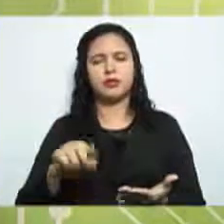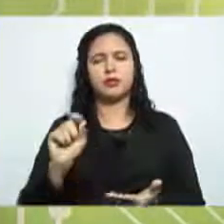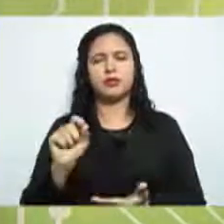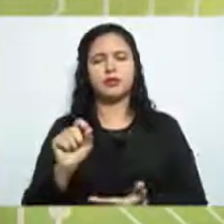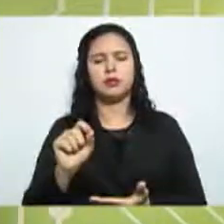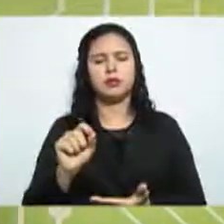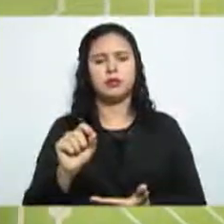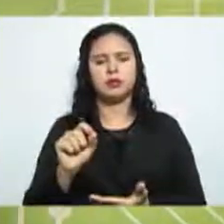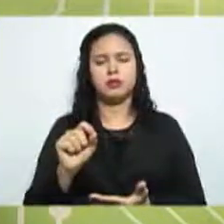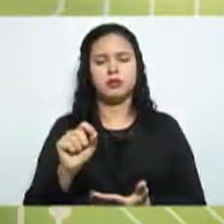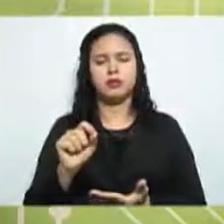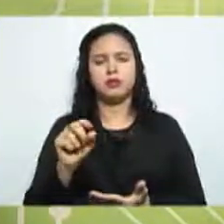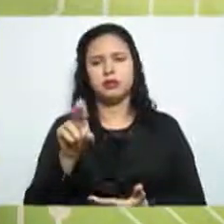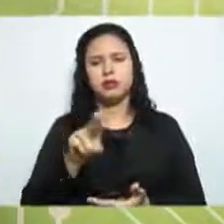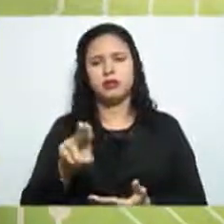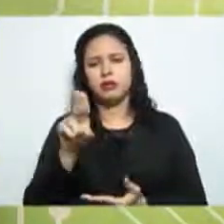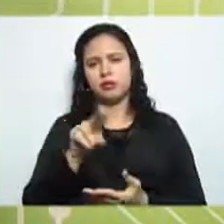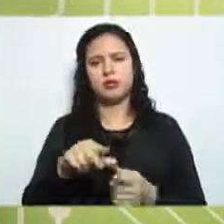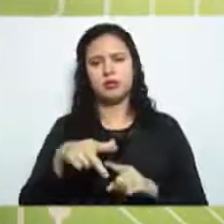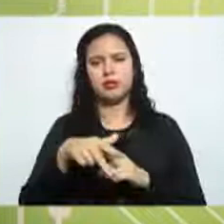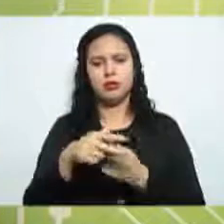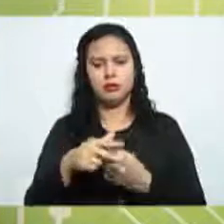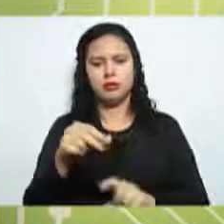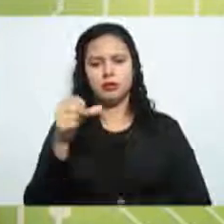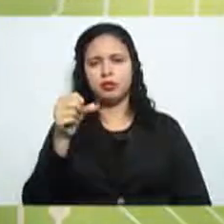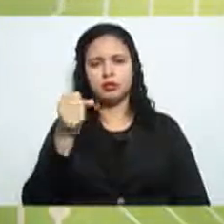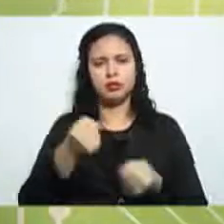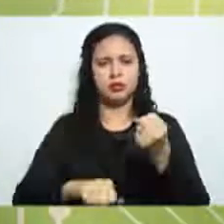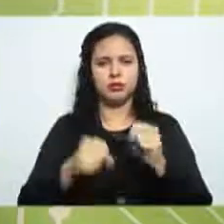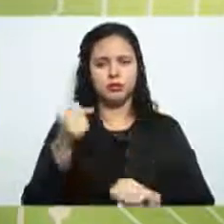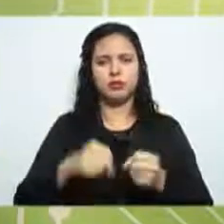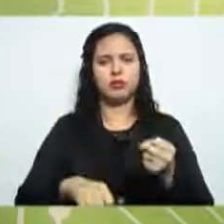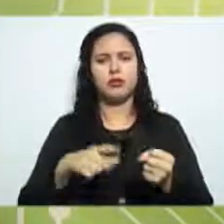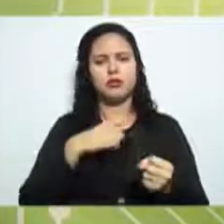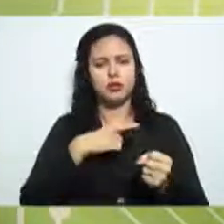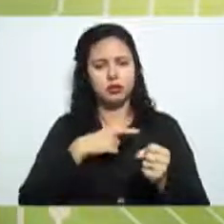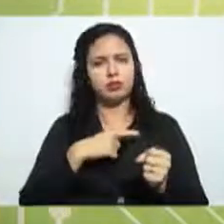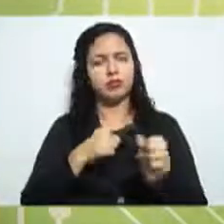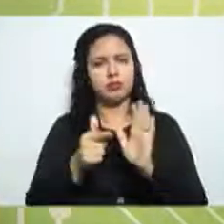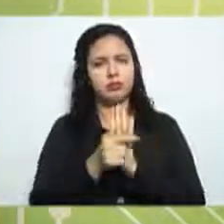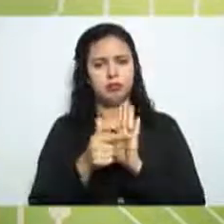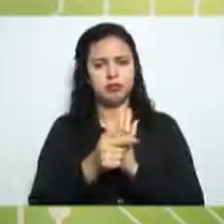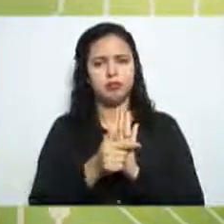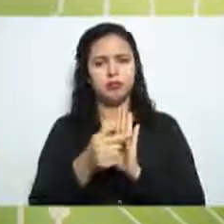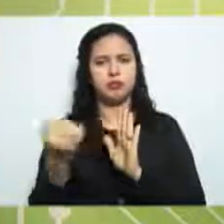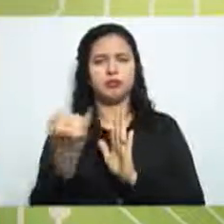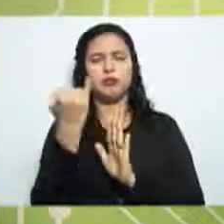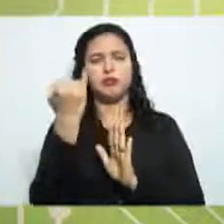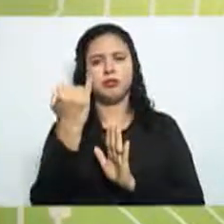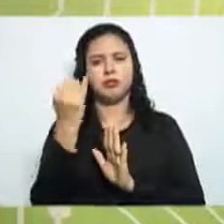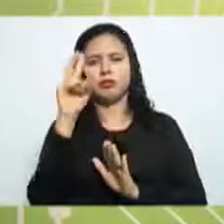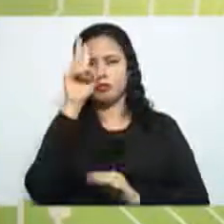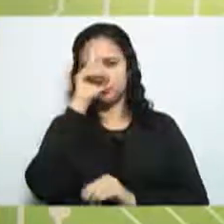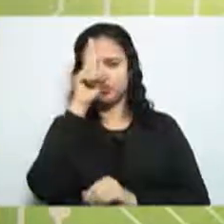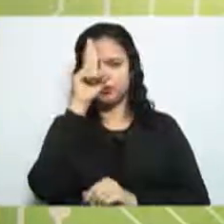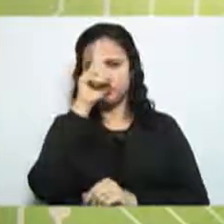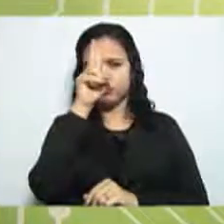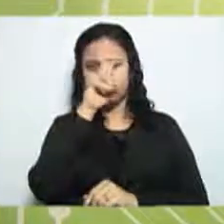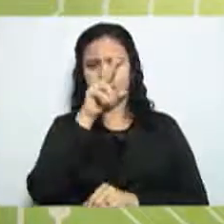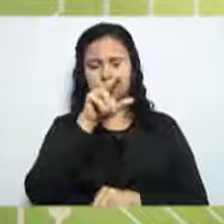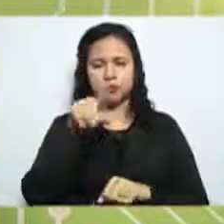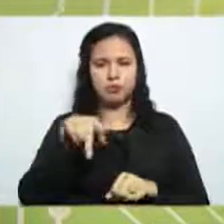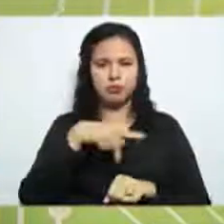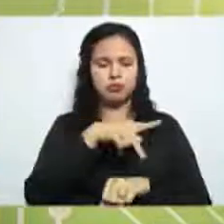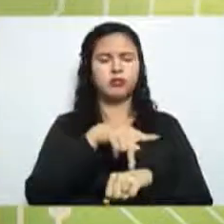com mecanização, com alimentos transgênicos, também tem um papel muito relevante na história do Brasil e do mundo. No mundo, a gente